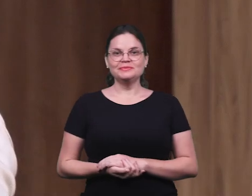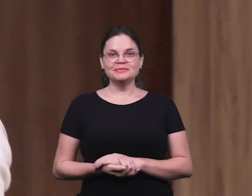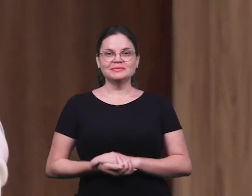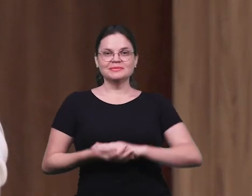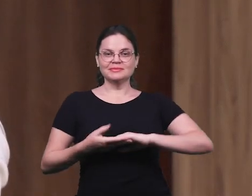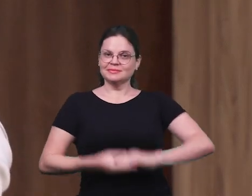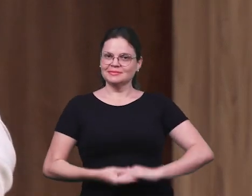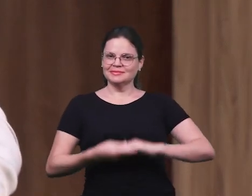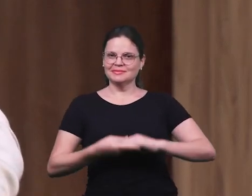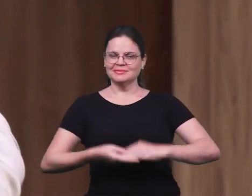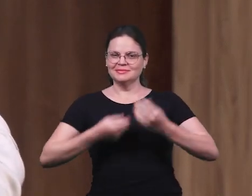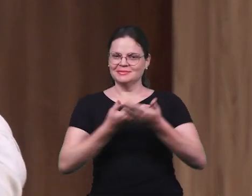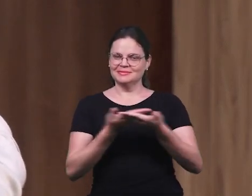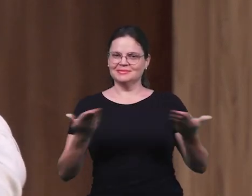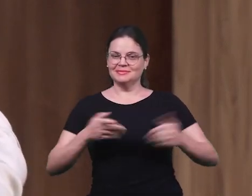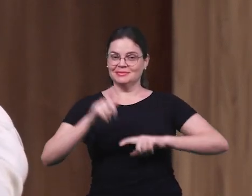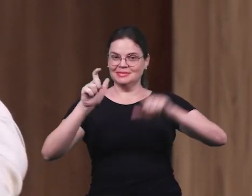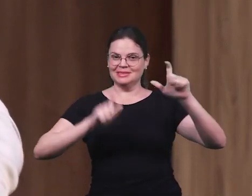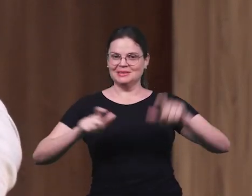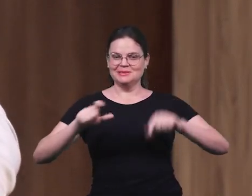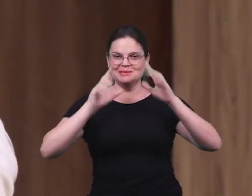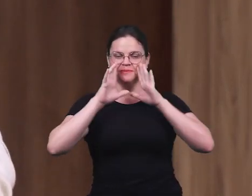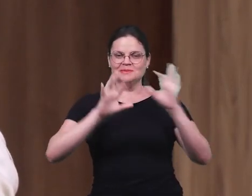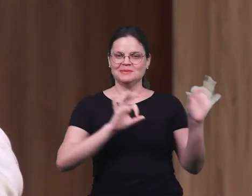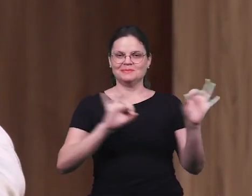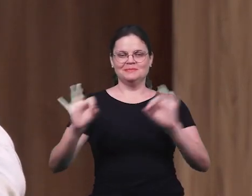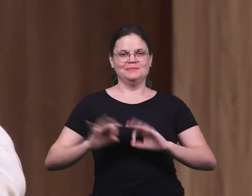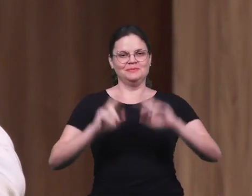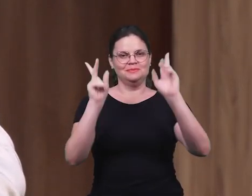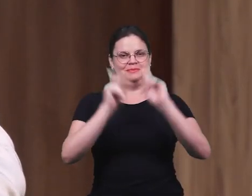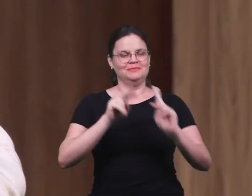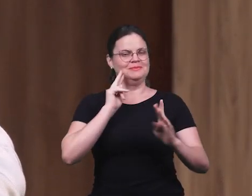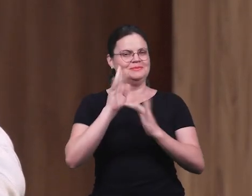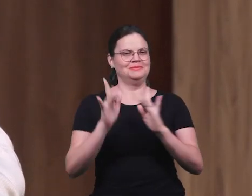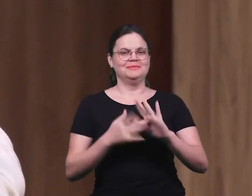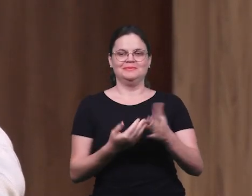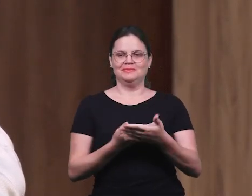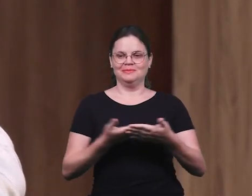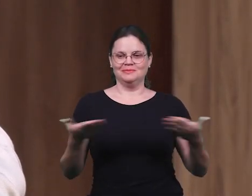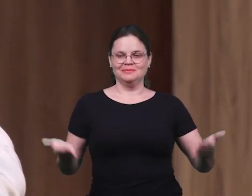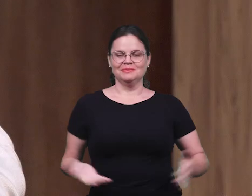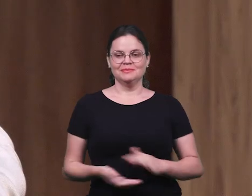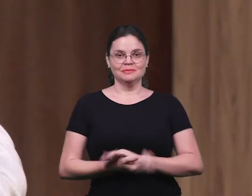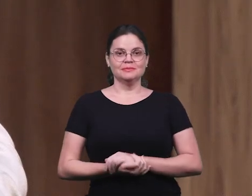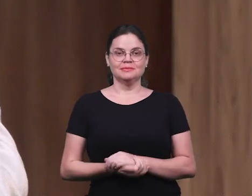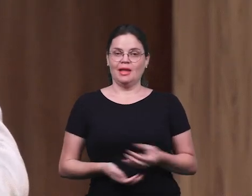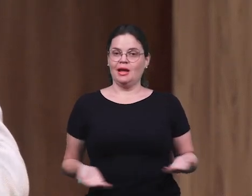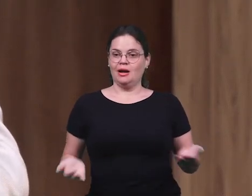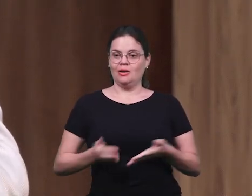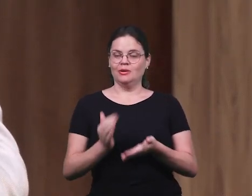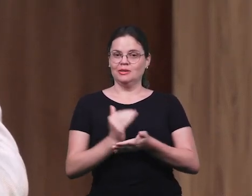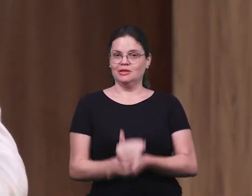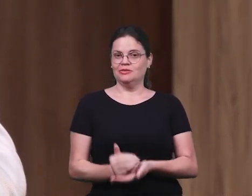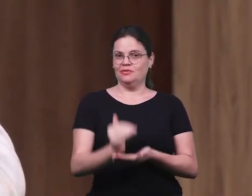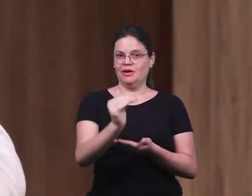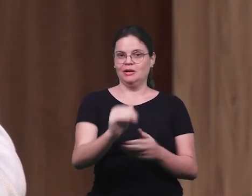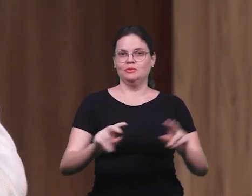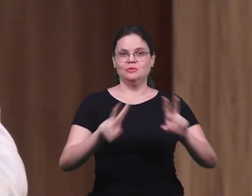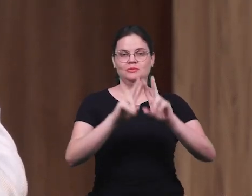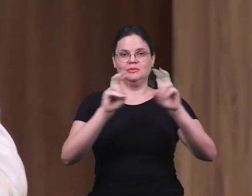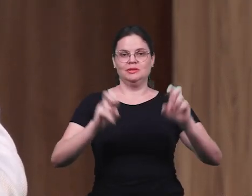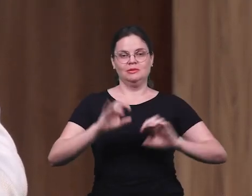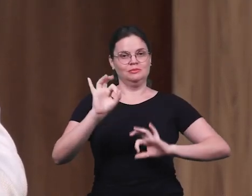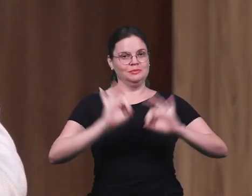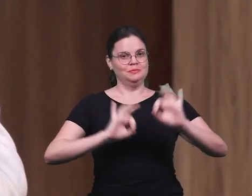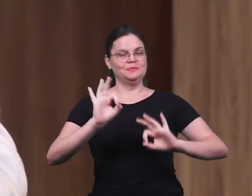Nós saudamos a todos que estão conosco com a paz do Senhor. Estamos dando início ao